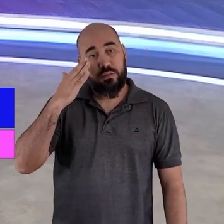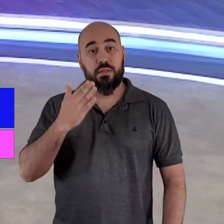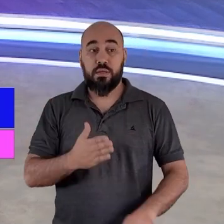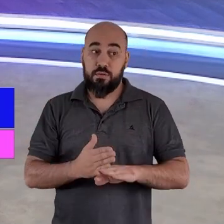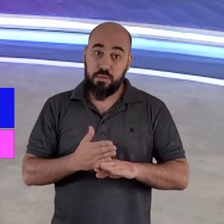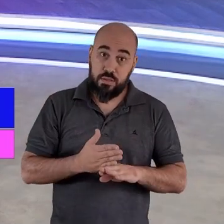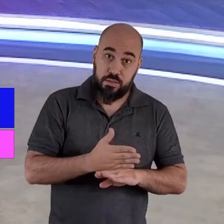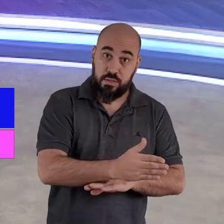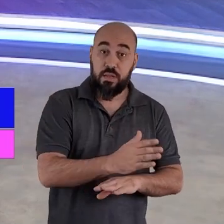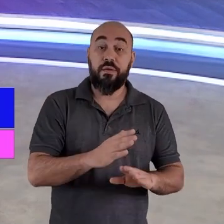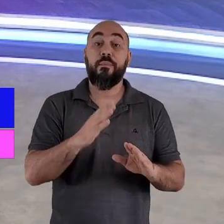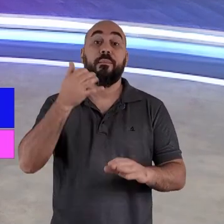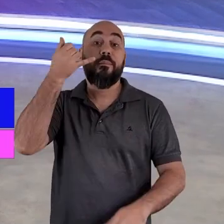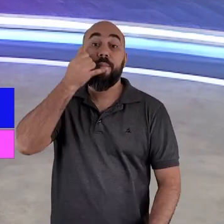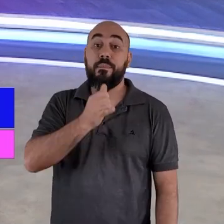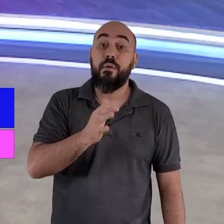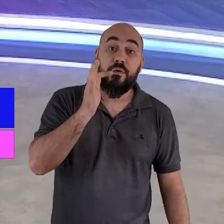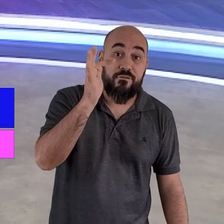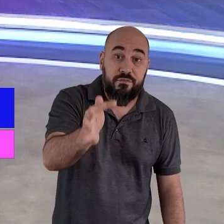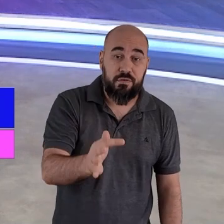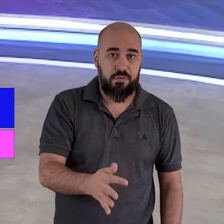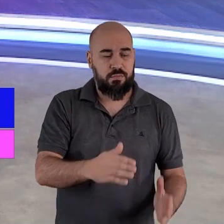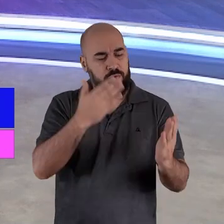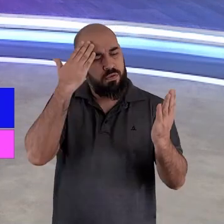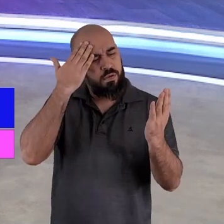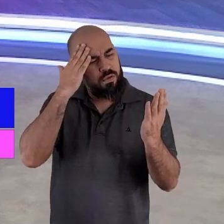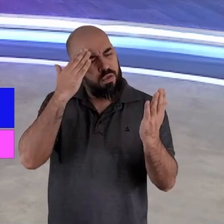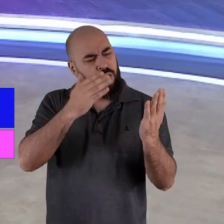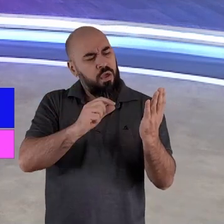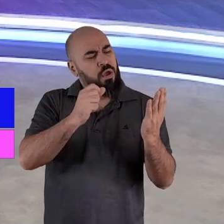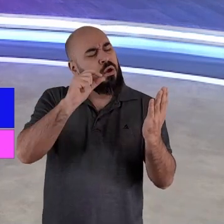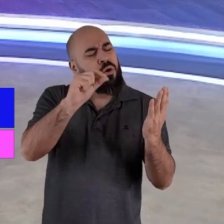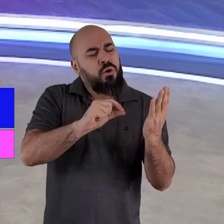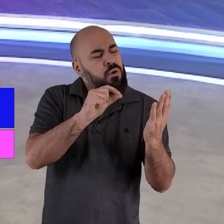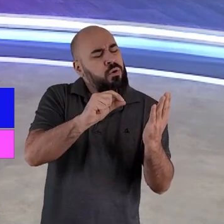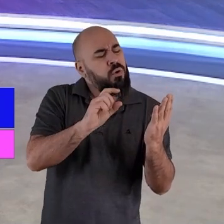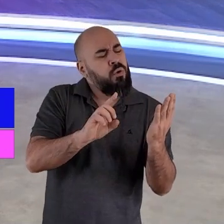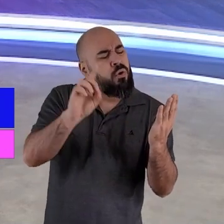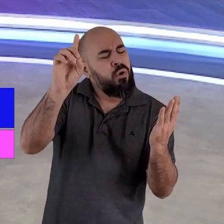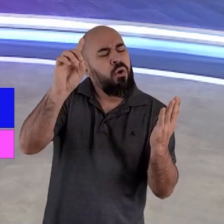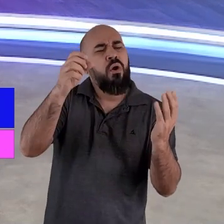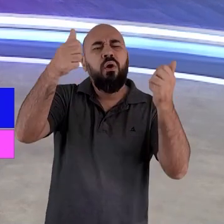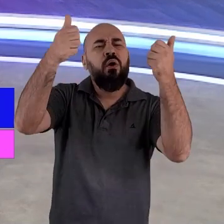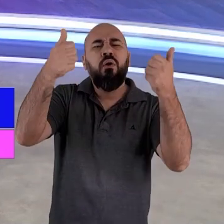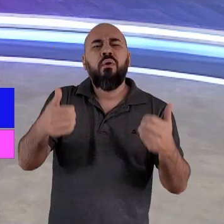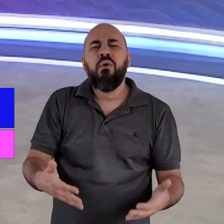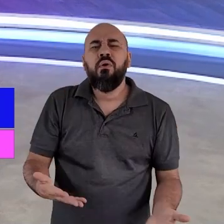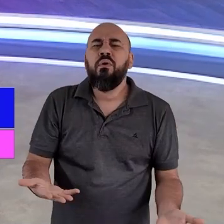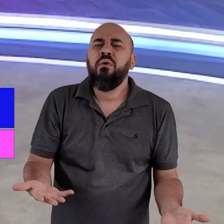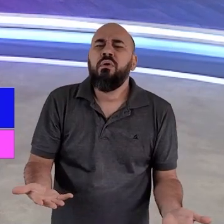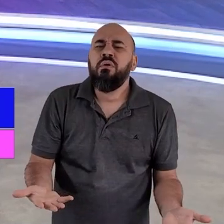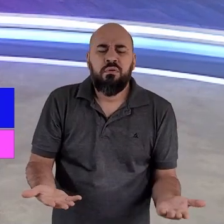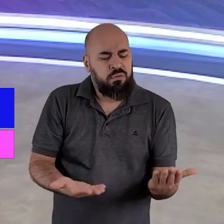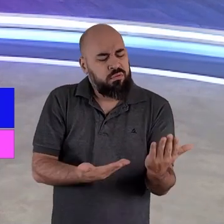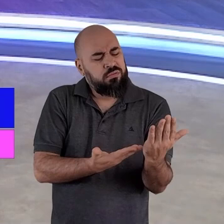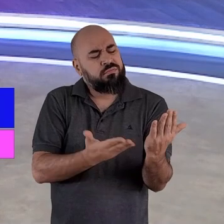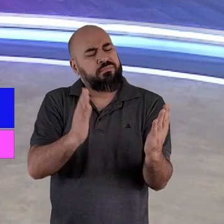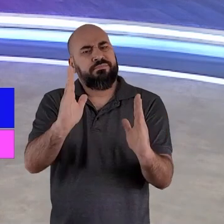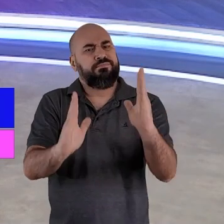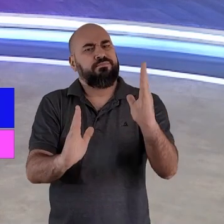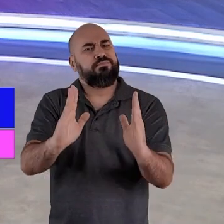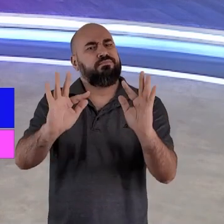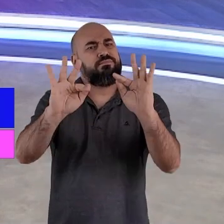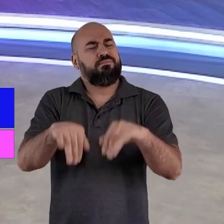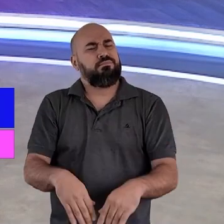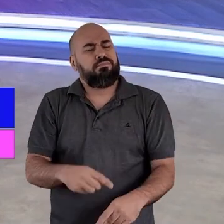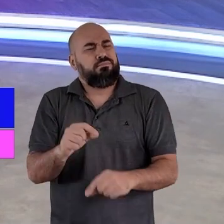no mundo das profecias para compreender e entender aquilo que Deus deixou especialmente para os momentos